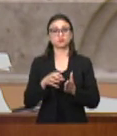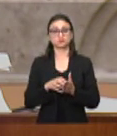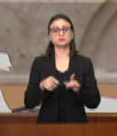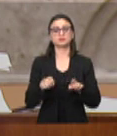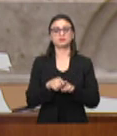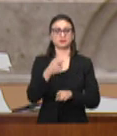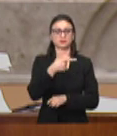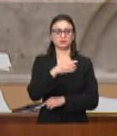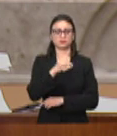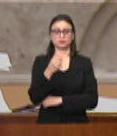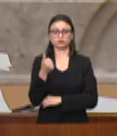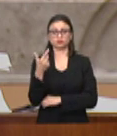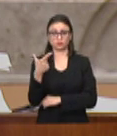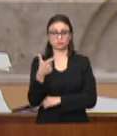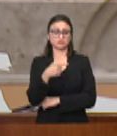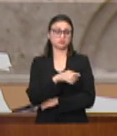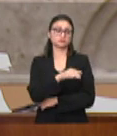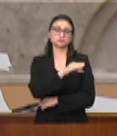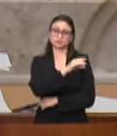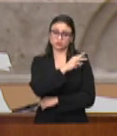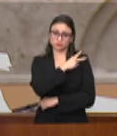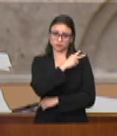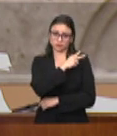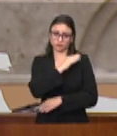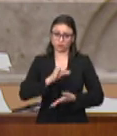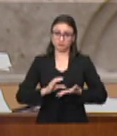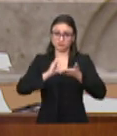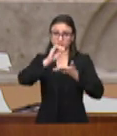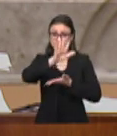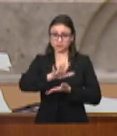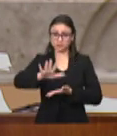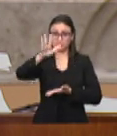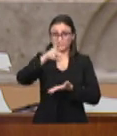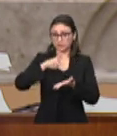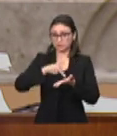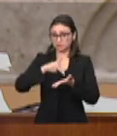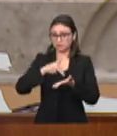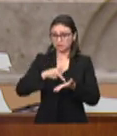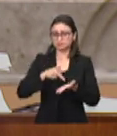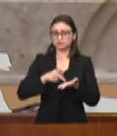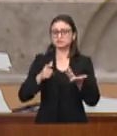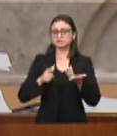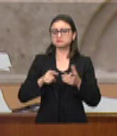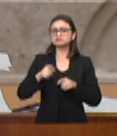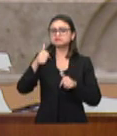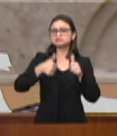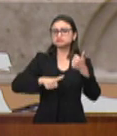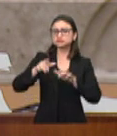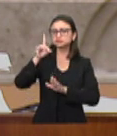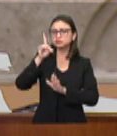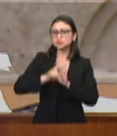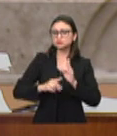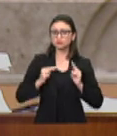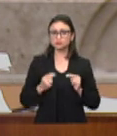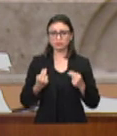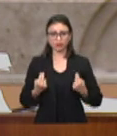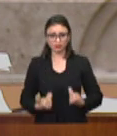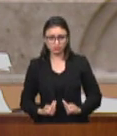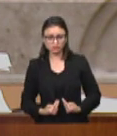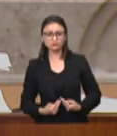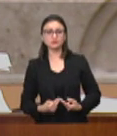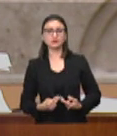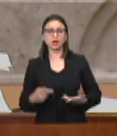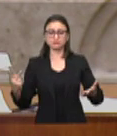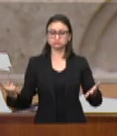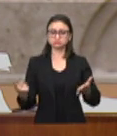2012, chefiou a Comissão Nacional da Verdade, instituída para passar a limpo as violações de direitos humanos